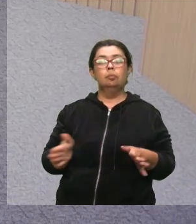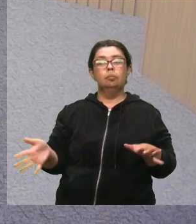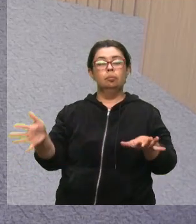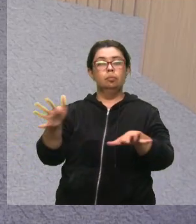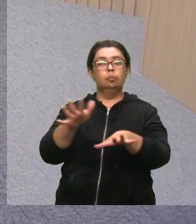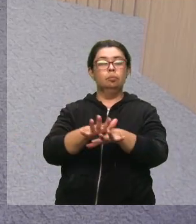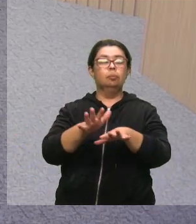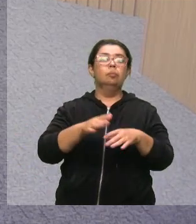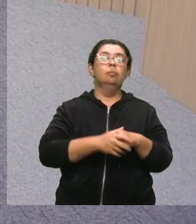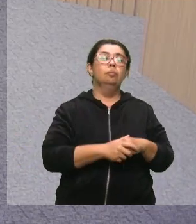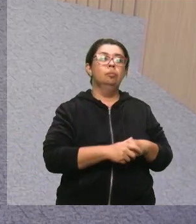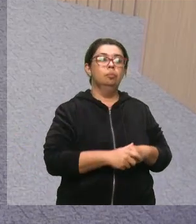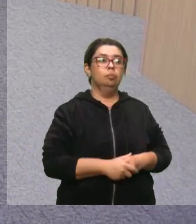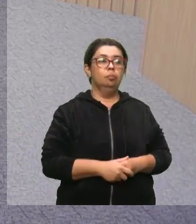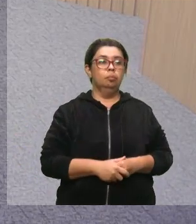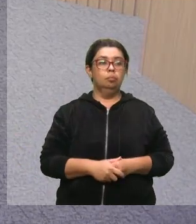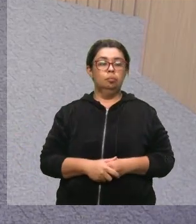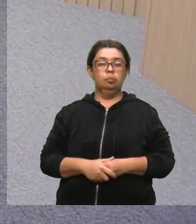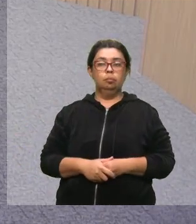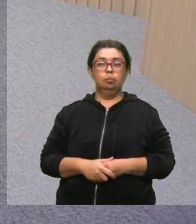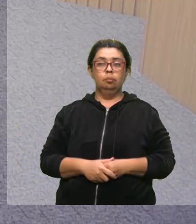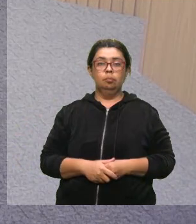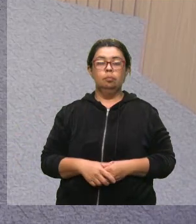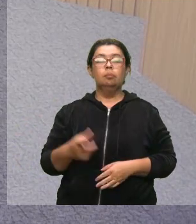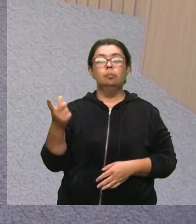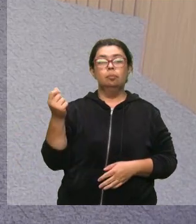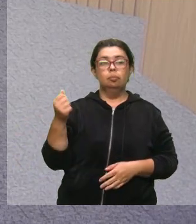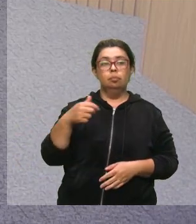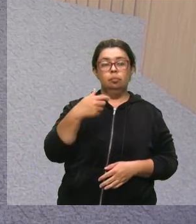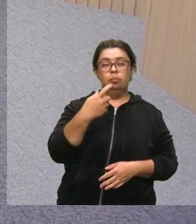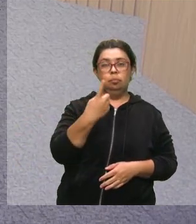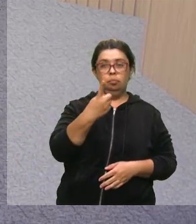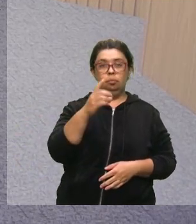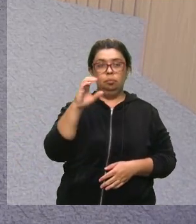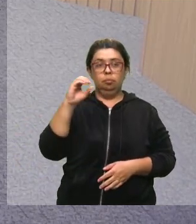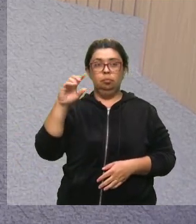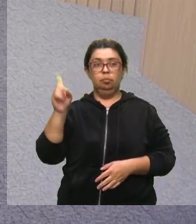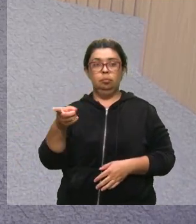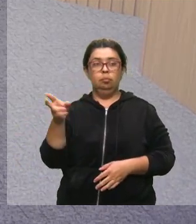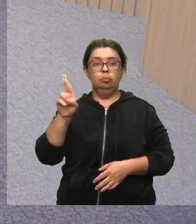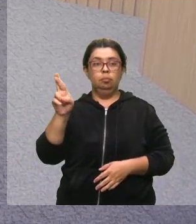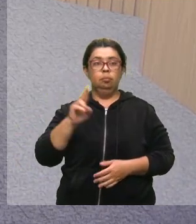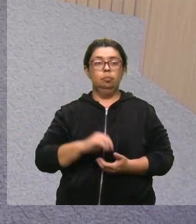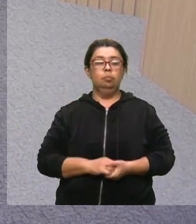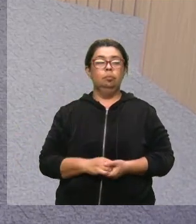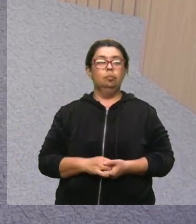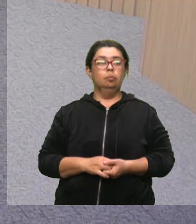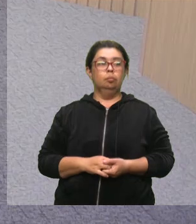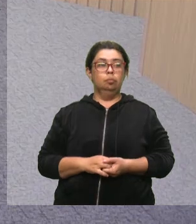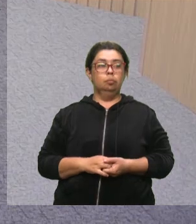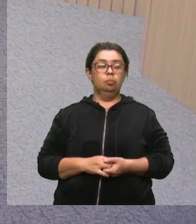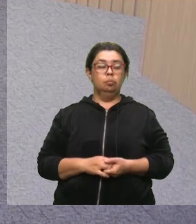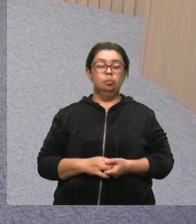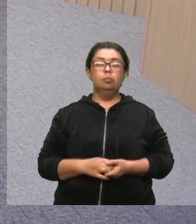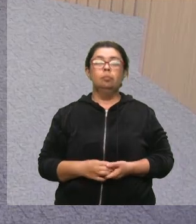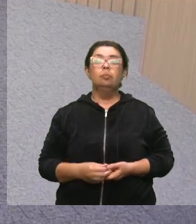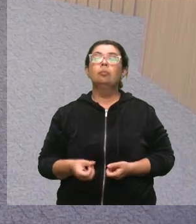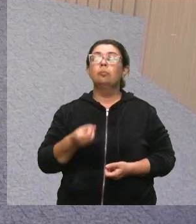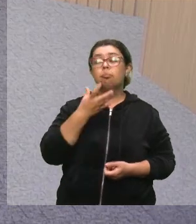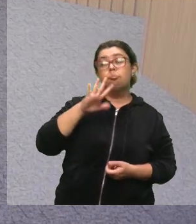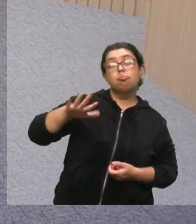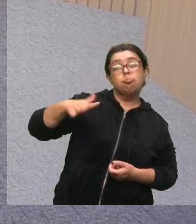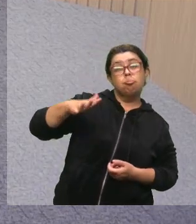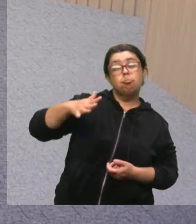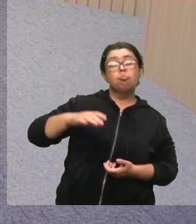entender se essa verba de 100 mil ela é considerada suficiente para a prefeitura ou está mais ou menos